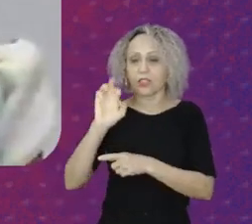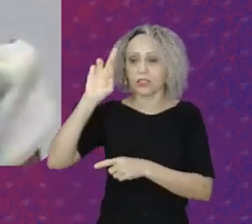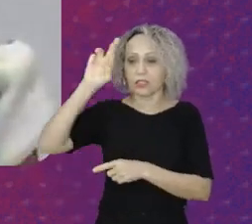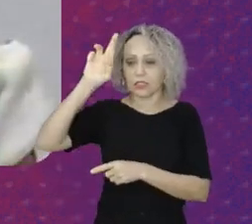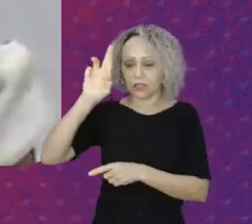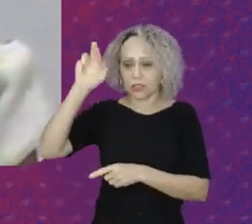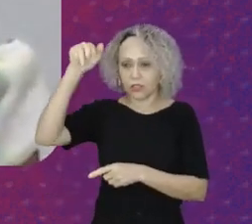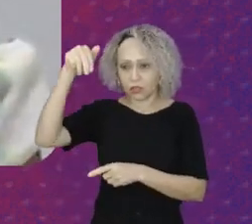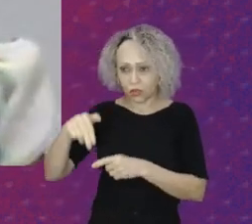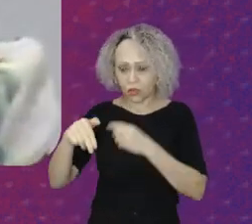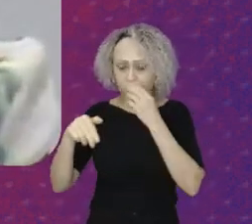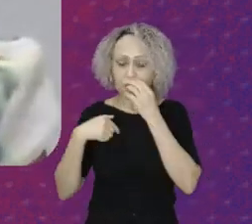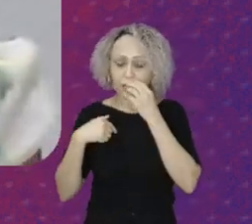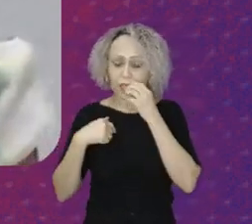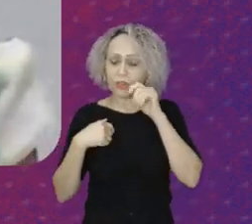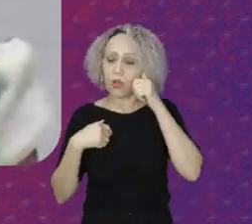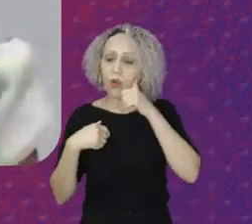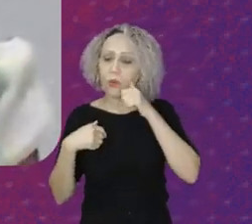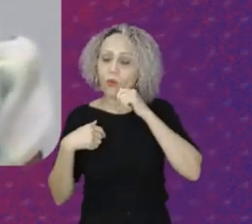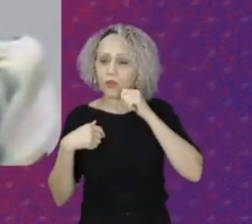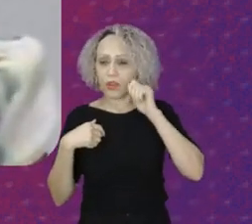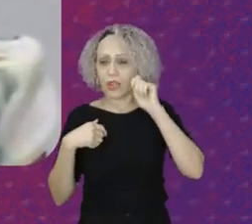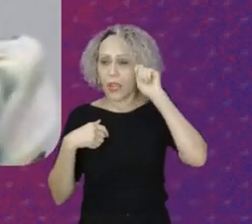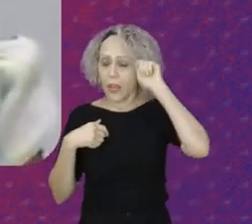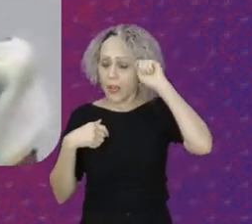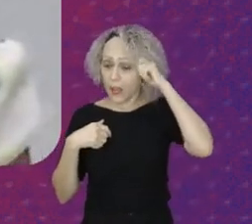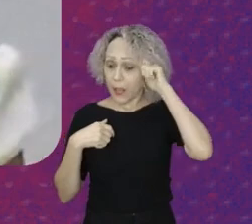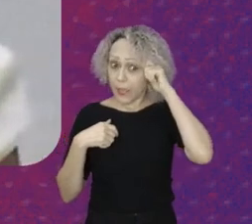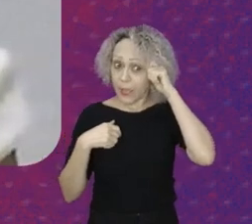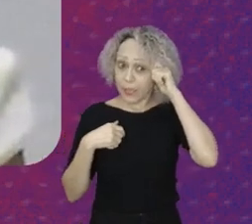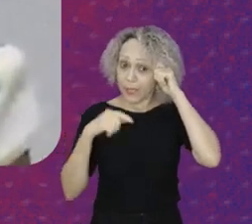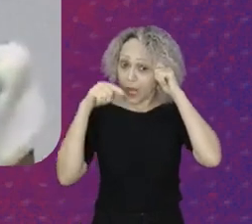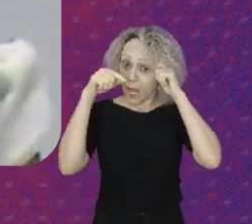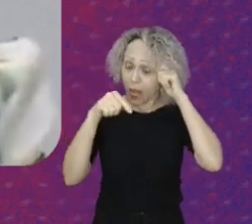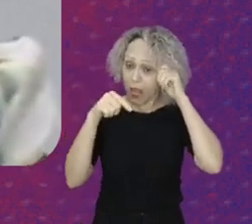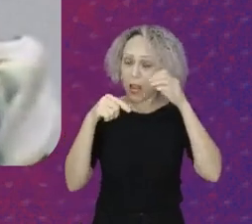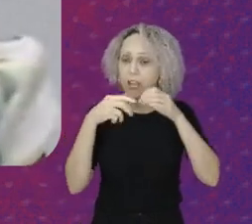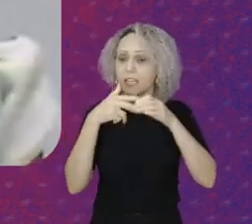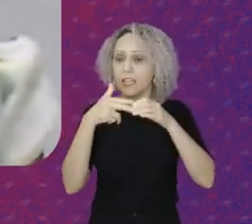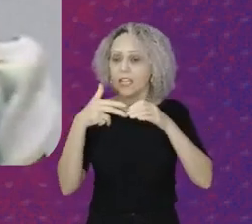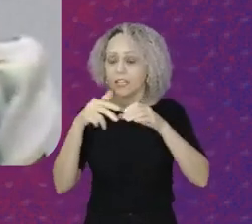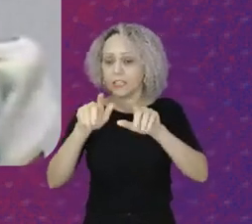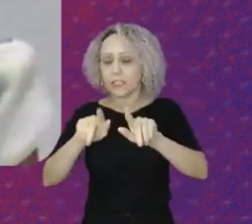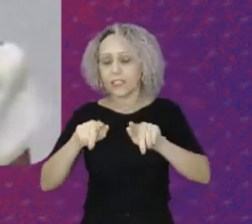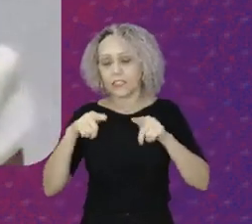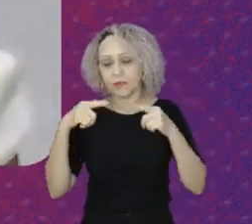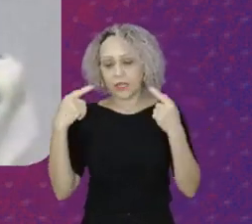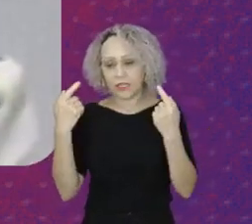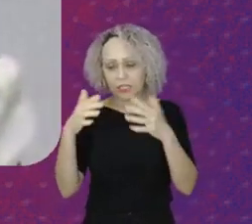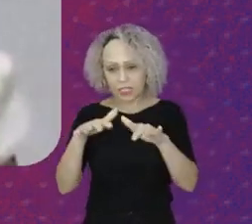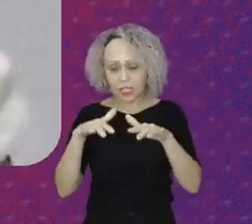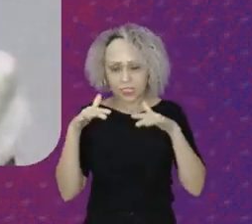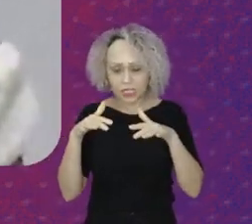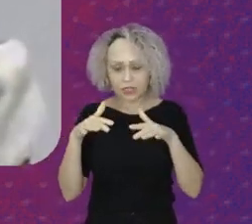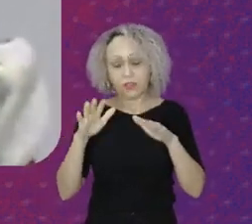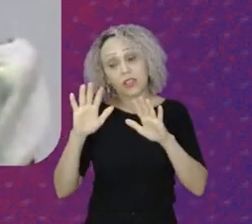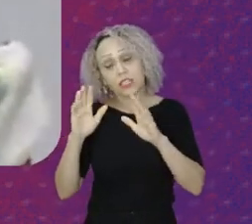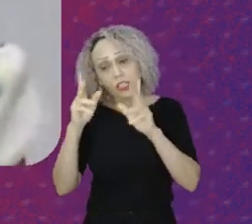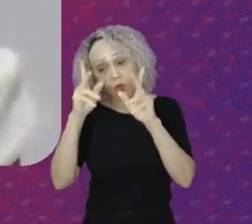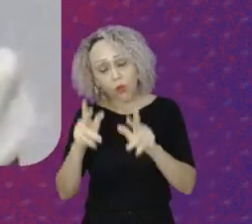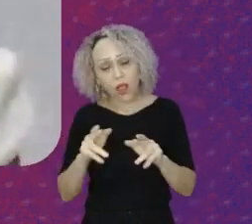mulher autodeclarada negra na Assembleia Legislativa, assim como fui a primeira na Câmara. Isso também traz